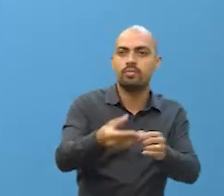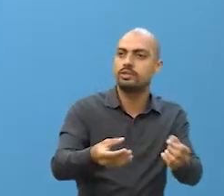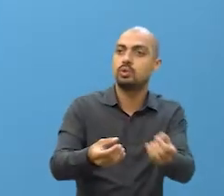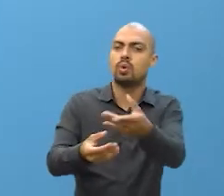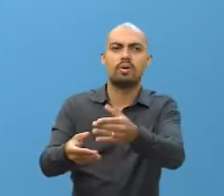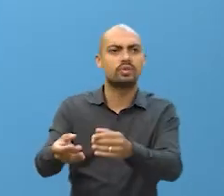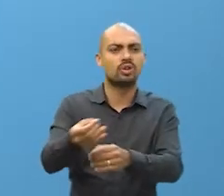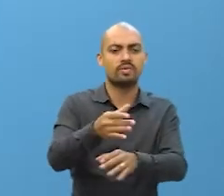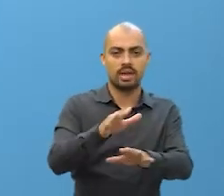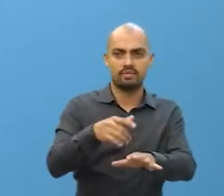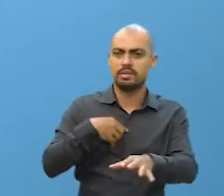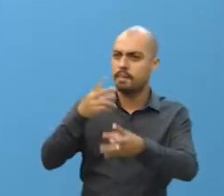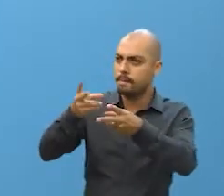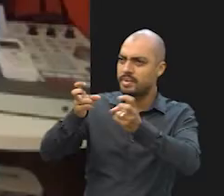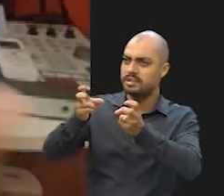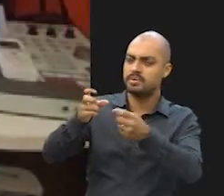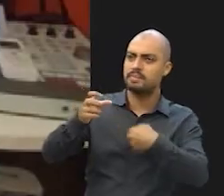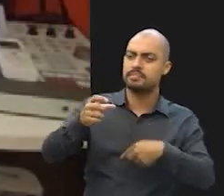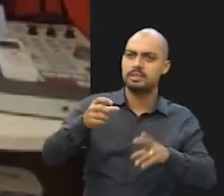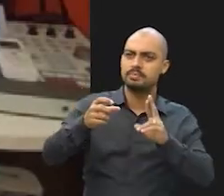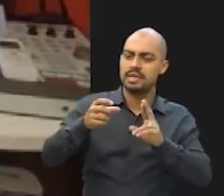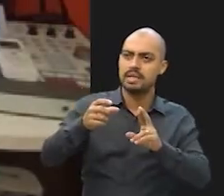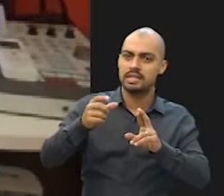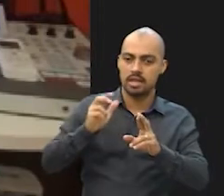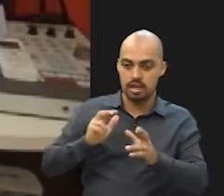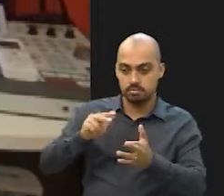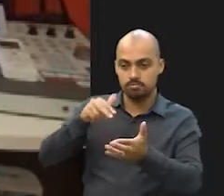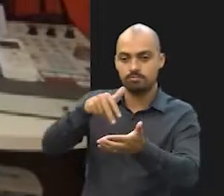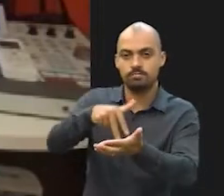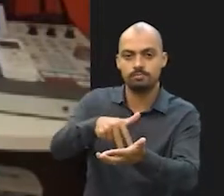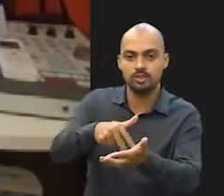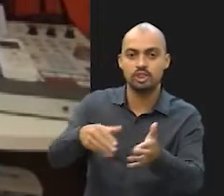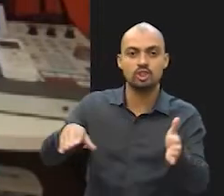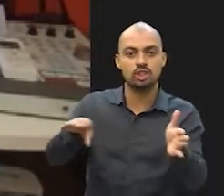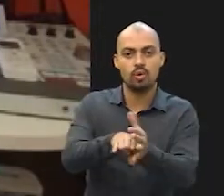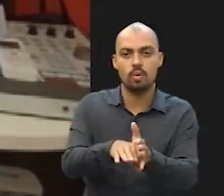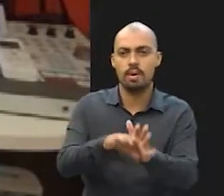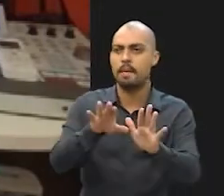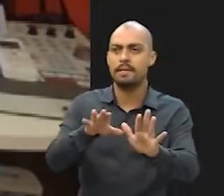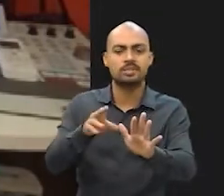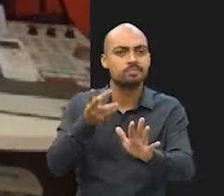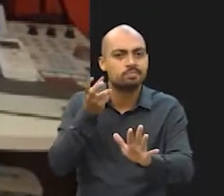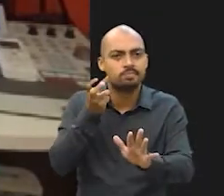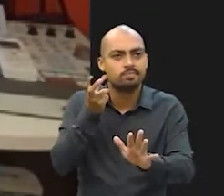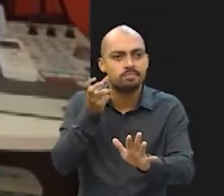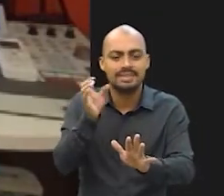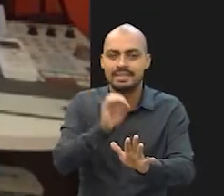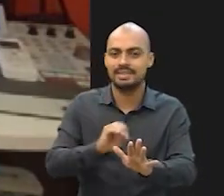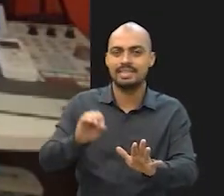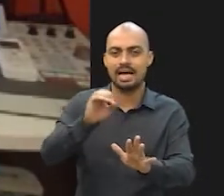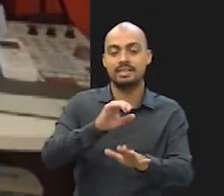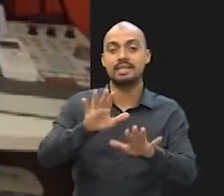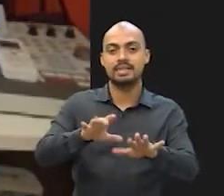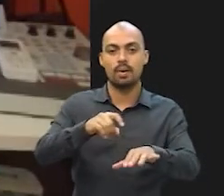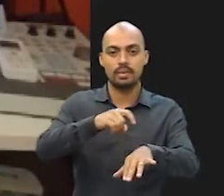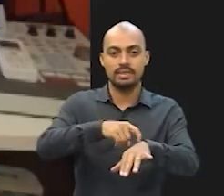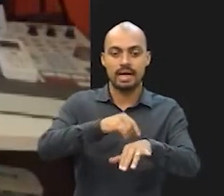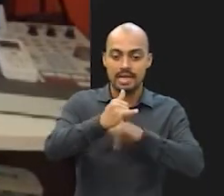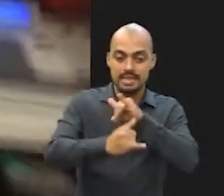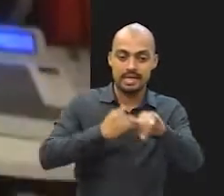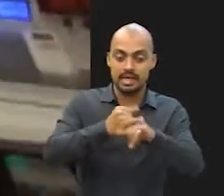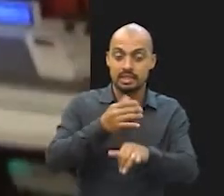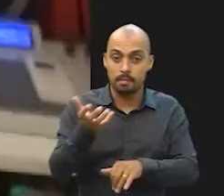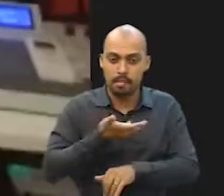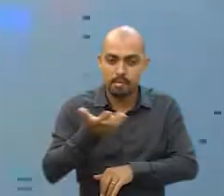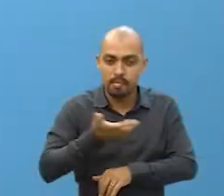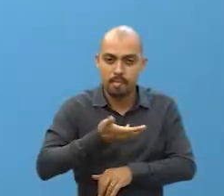e de repente você ouviu e vai com a esperança de ouvir essa música na balada, mas eu ainda não ouvi ela, entendeu? Então o time da internet é muito maluco